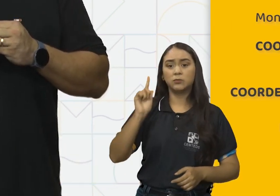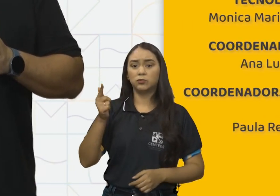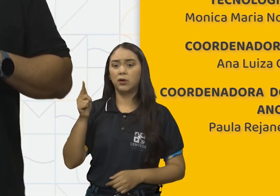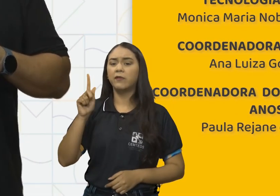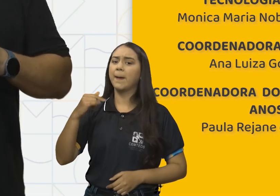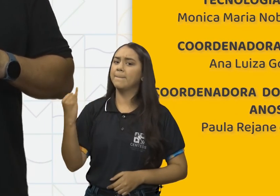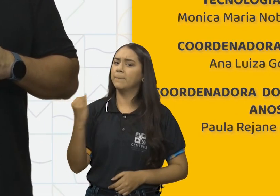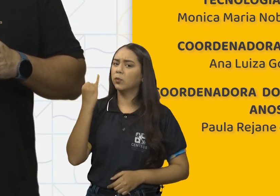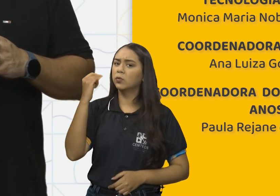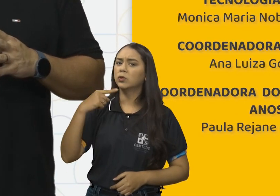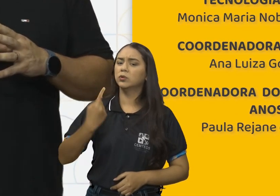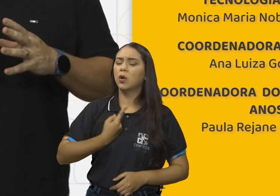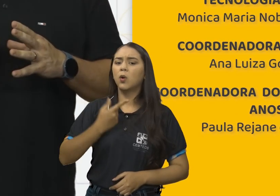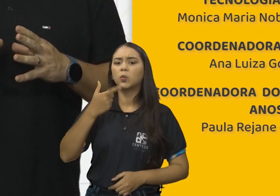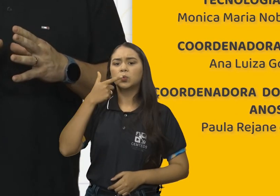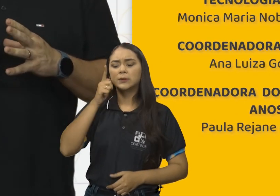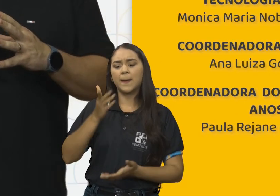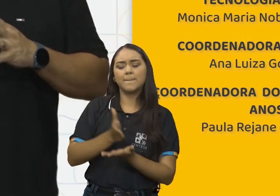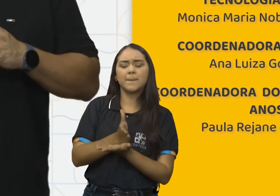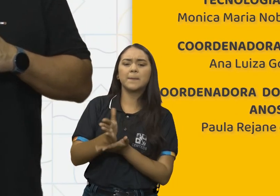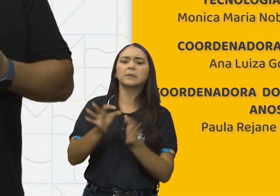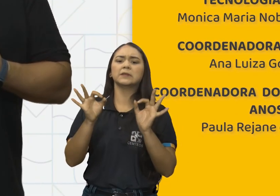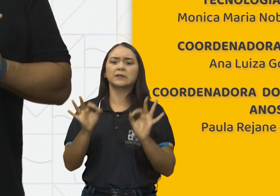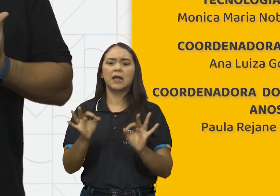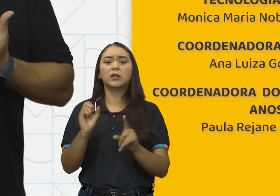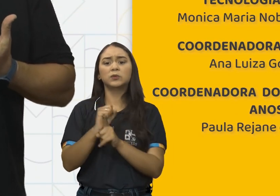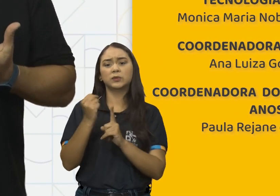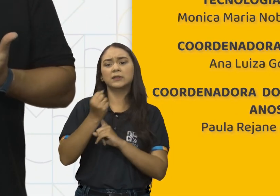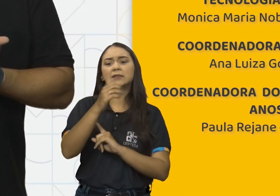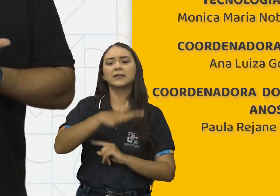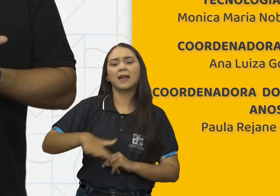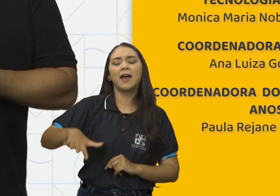que a geografia é muito importante para a gente orientar o nosso espaço e a